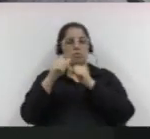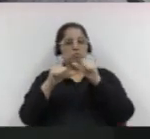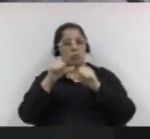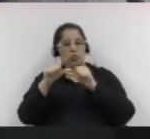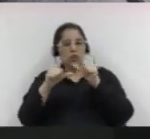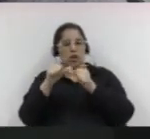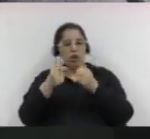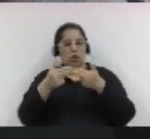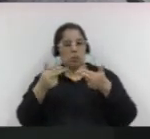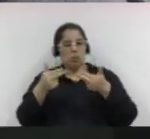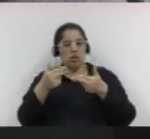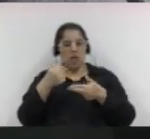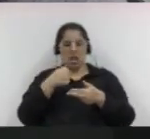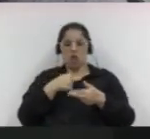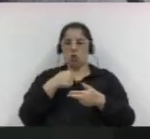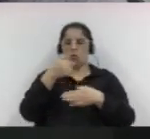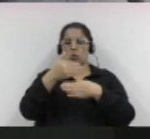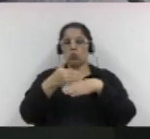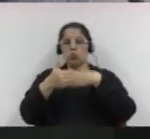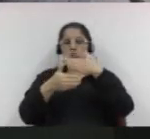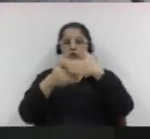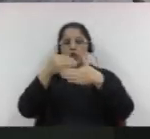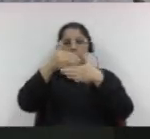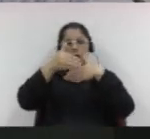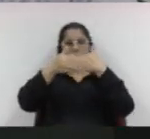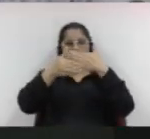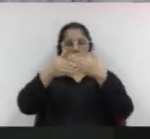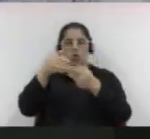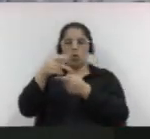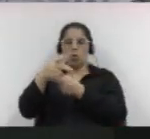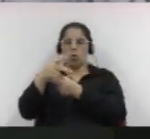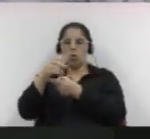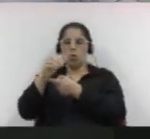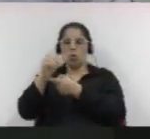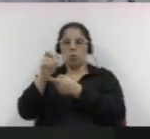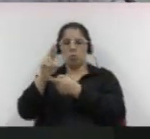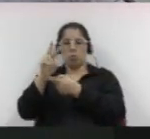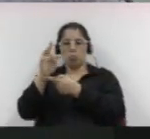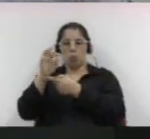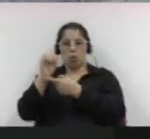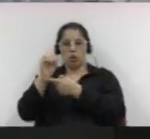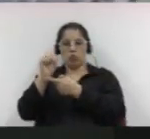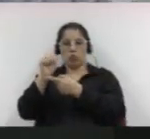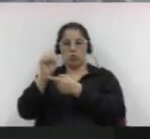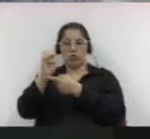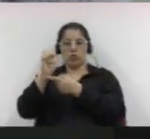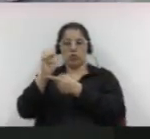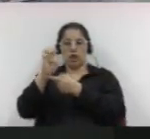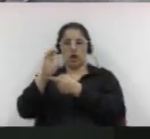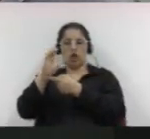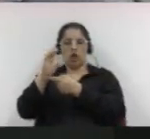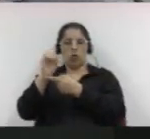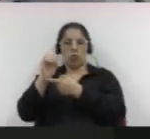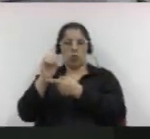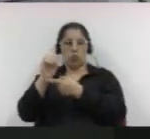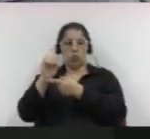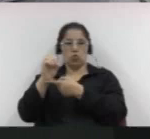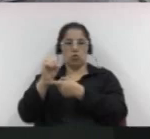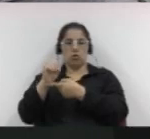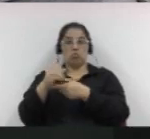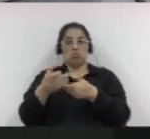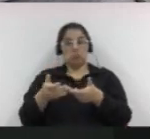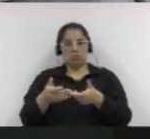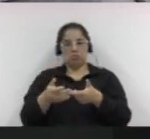eu ia construir um porto seco que ia dar geração de emprego, ia deixar produto ali, ia crescer os olhos dos